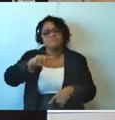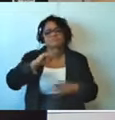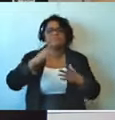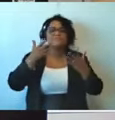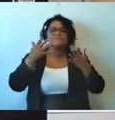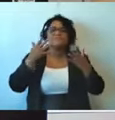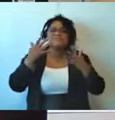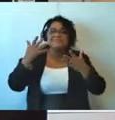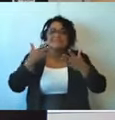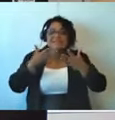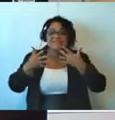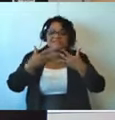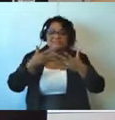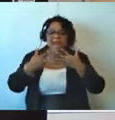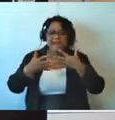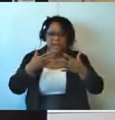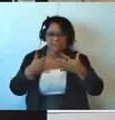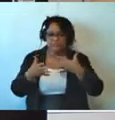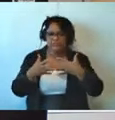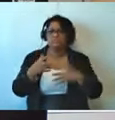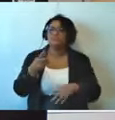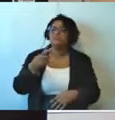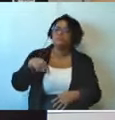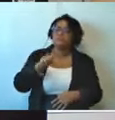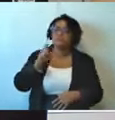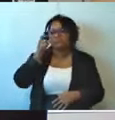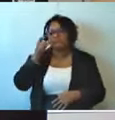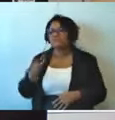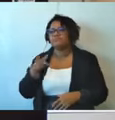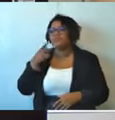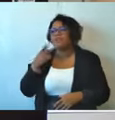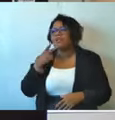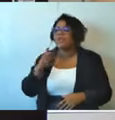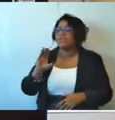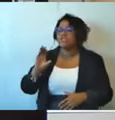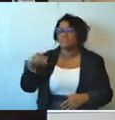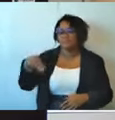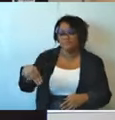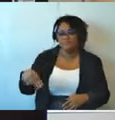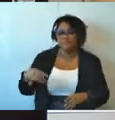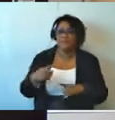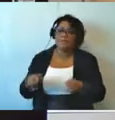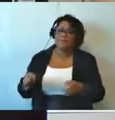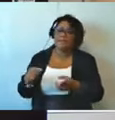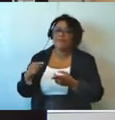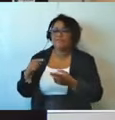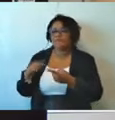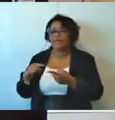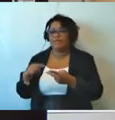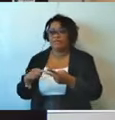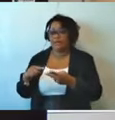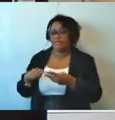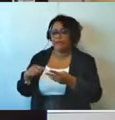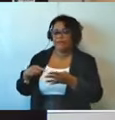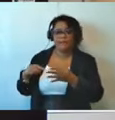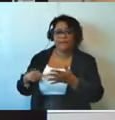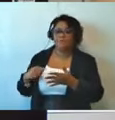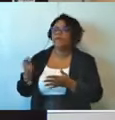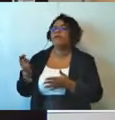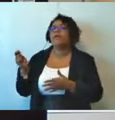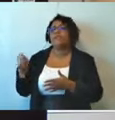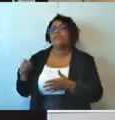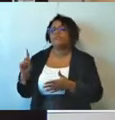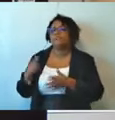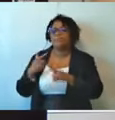gente está interessado em falar de Cristiano Machado, mas aqui tem esse impedimento, aqui tem esse problema, aqui a gente vê como